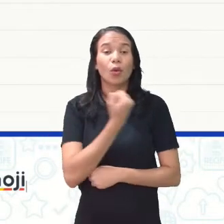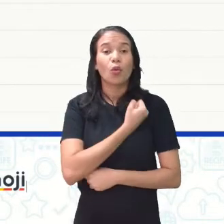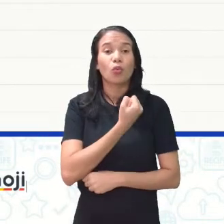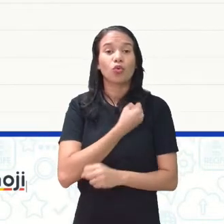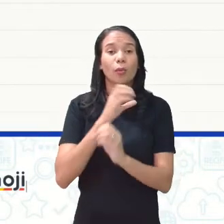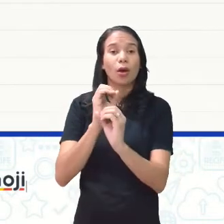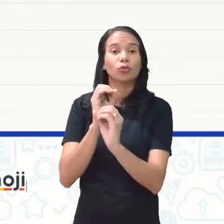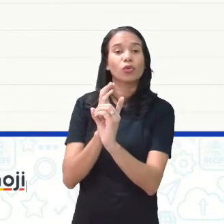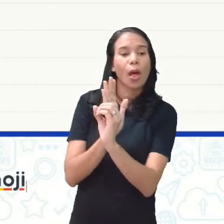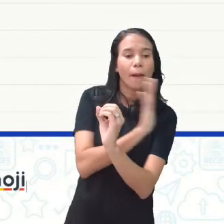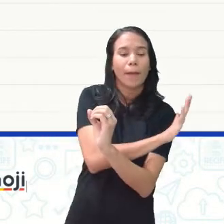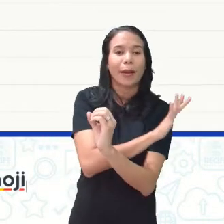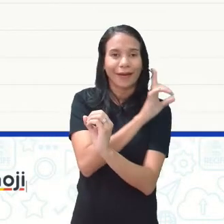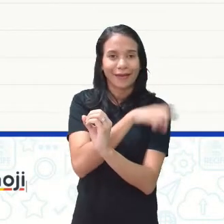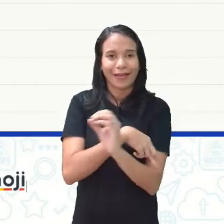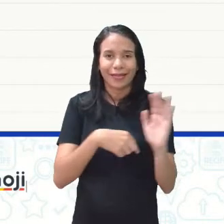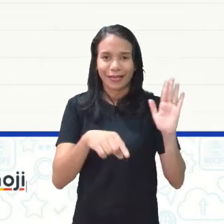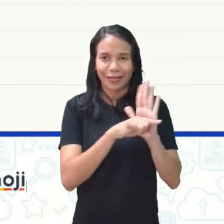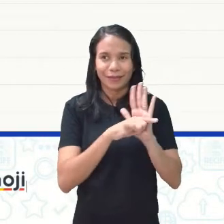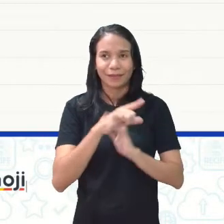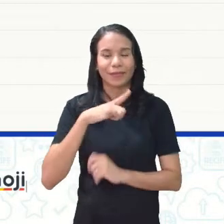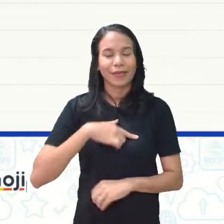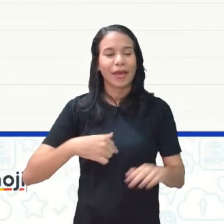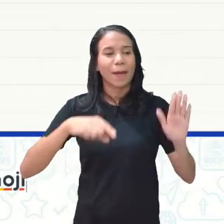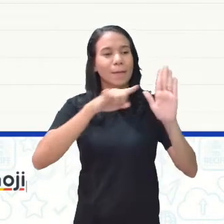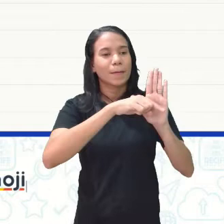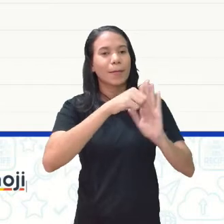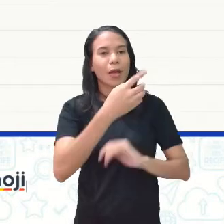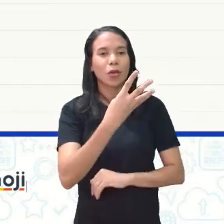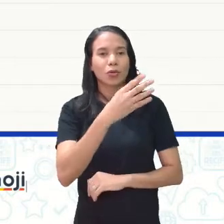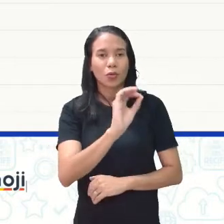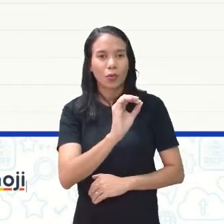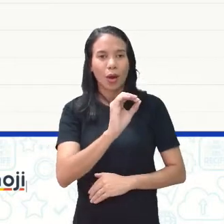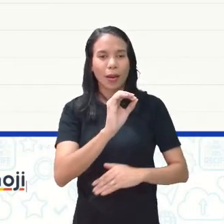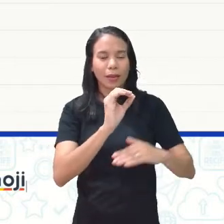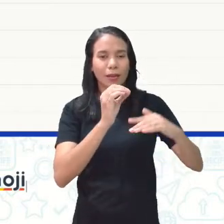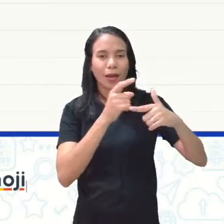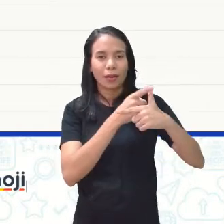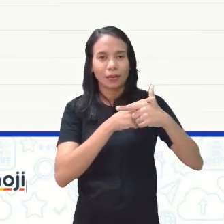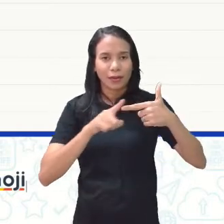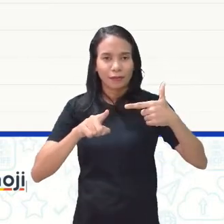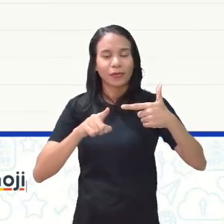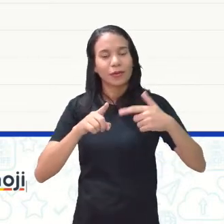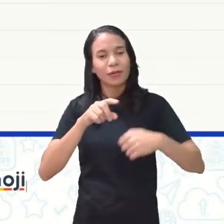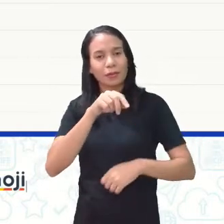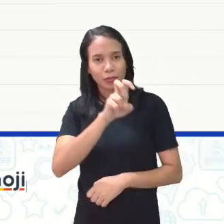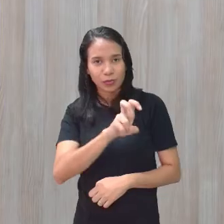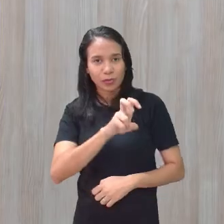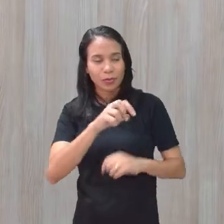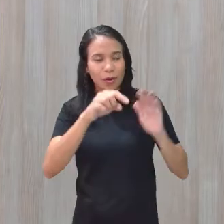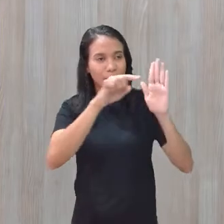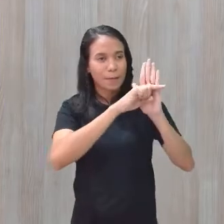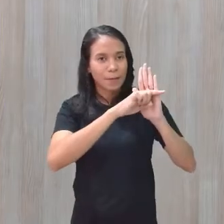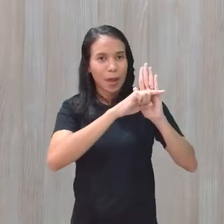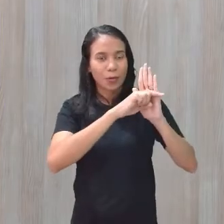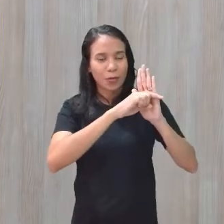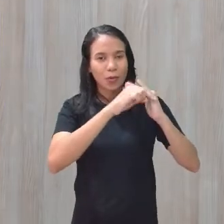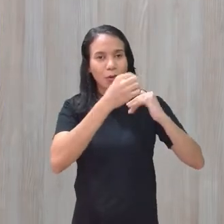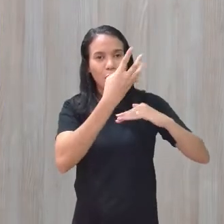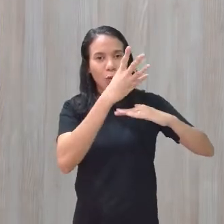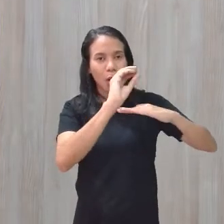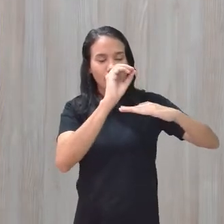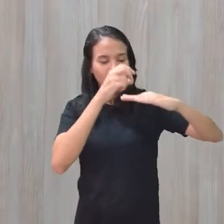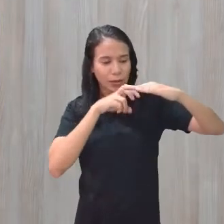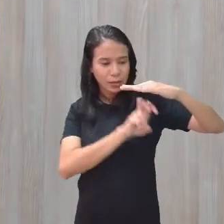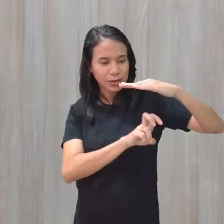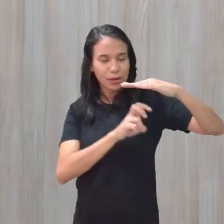negativos. Eu tenho menos 40 dividido por 5. Menos 40 dividido por 5 dá igual a